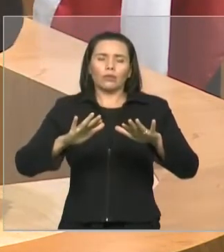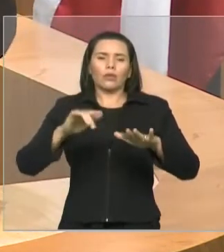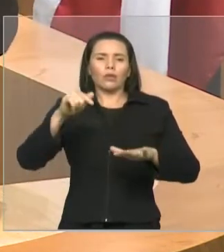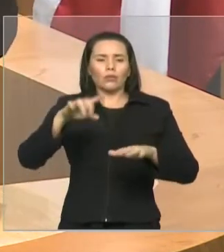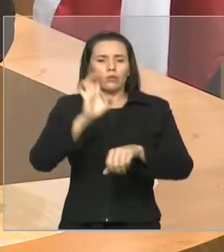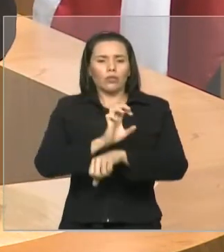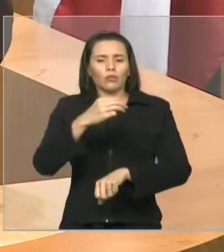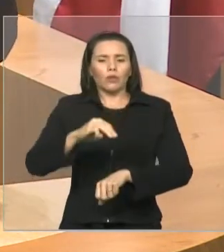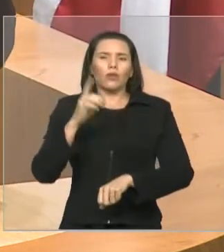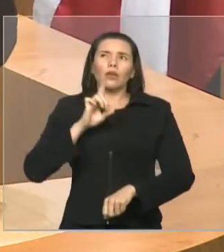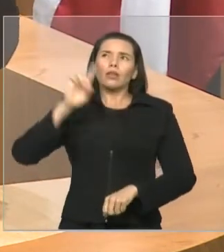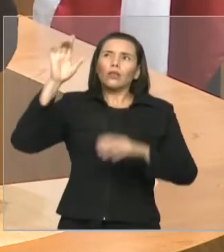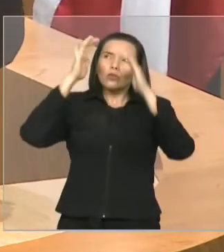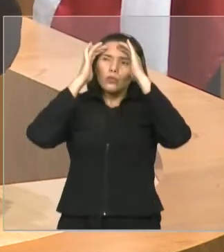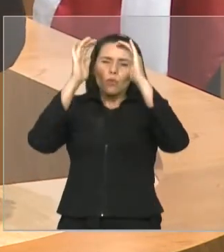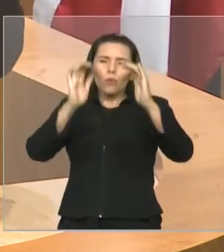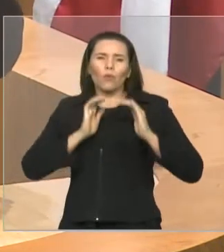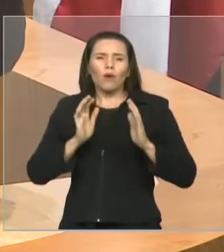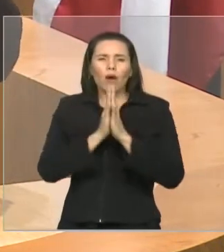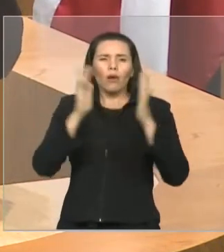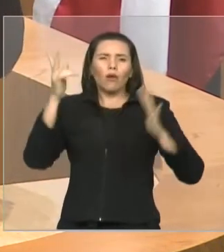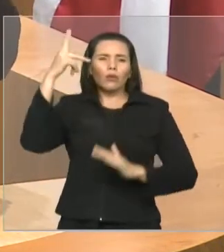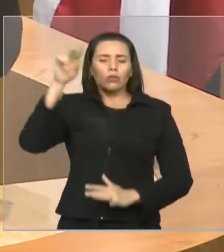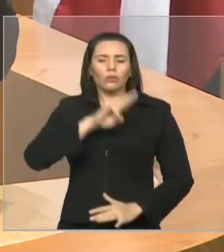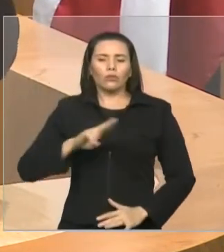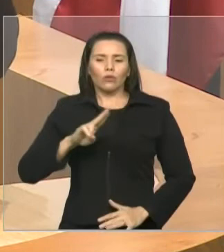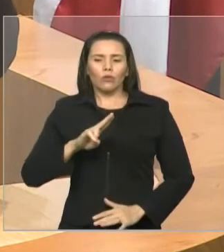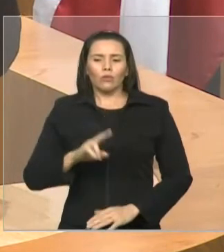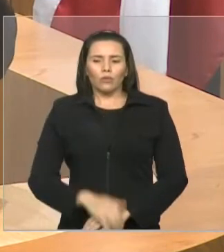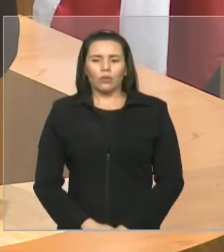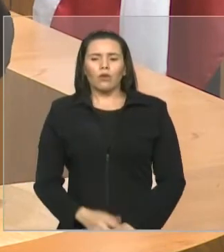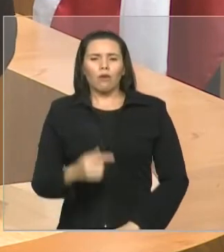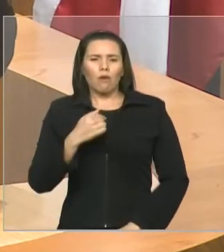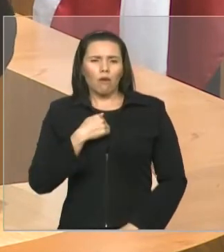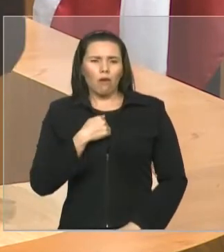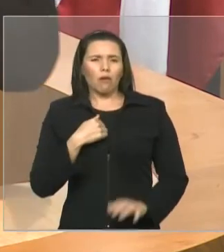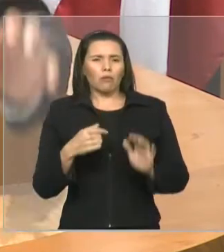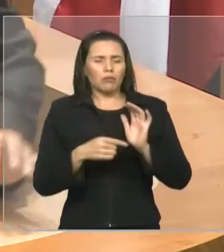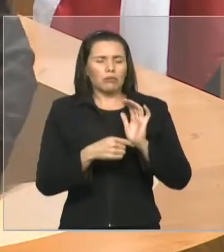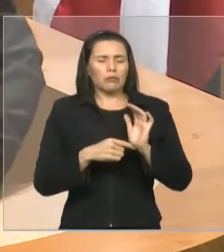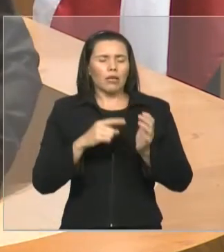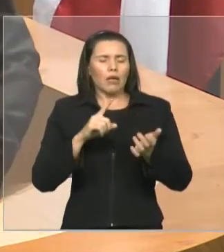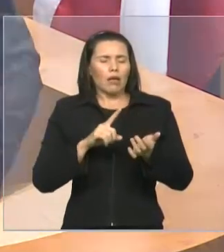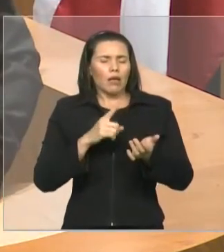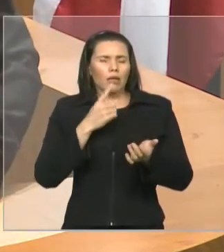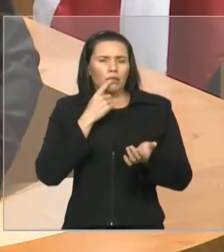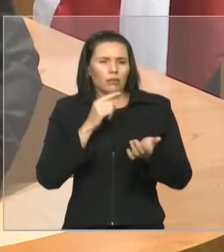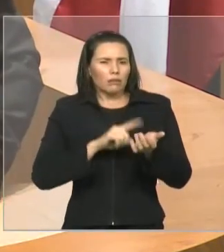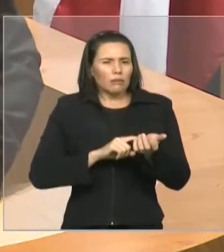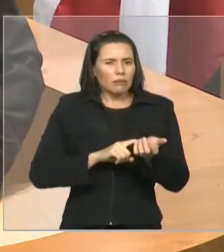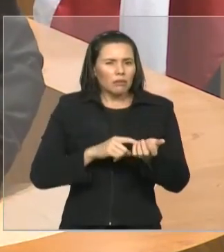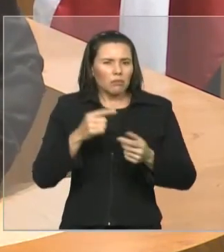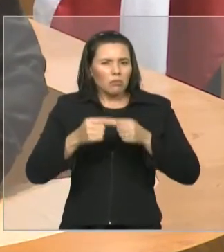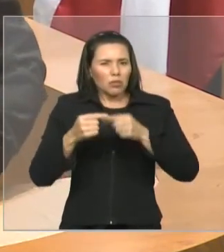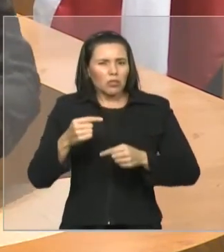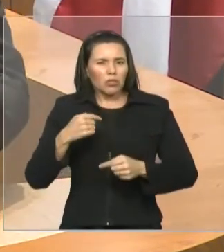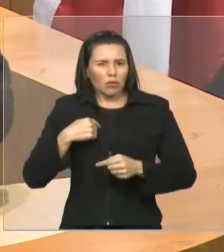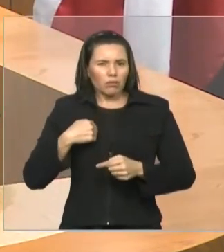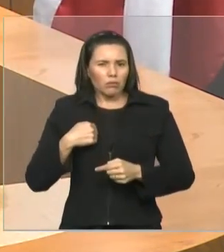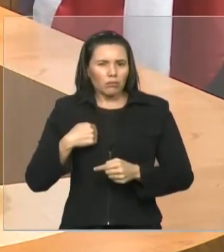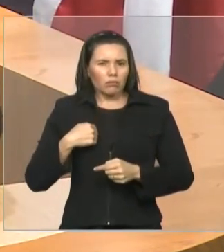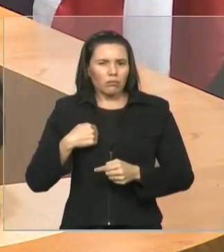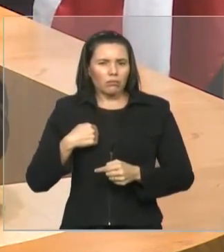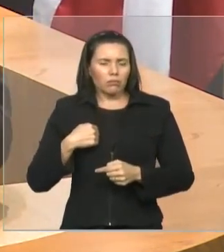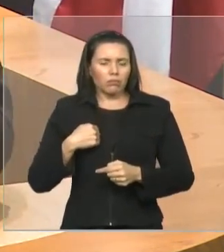Um deputado sem sangue na política, sem DNA na política e sem sobrenome na política. Que Deus abençoe a